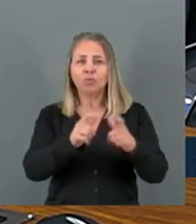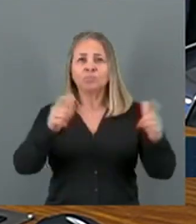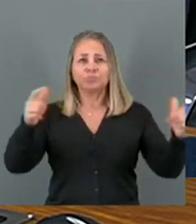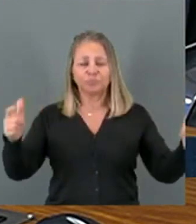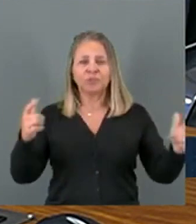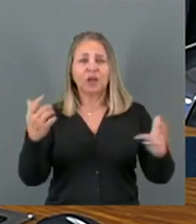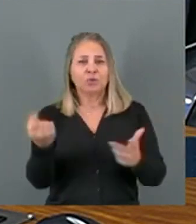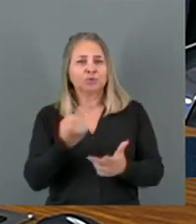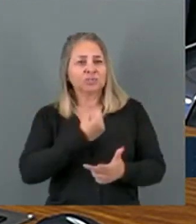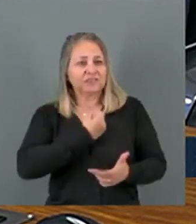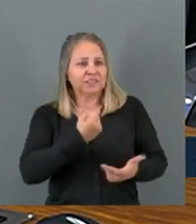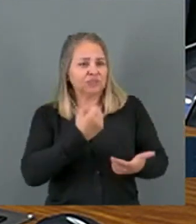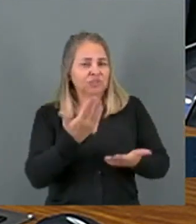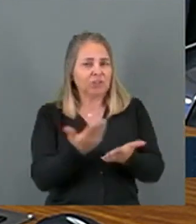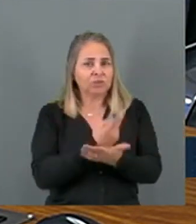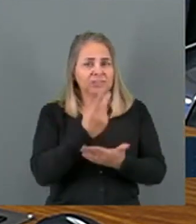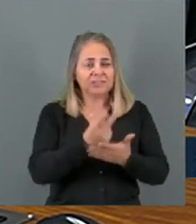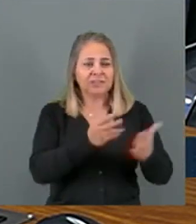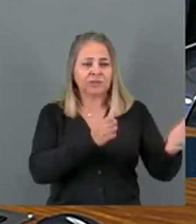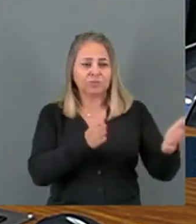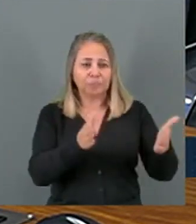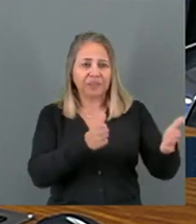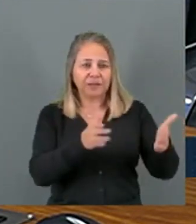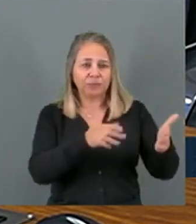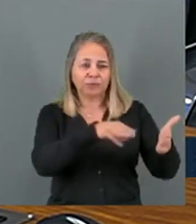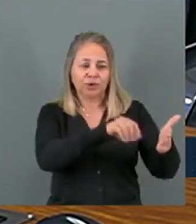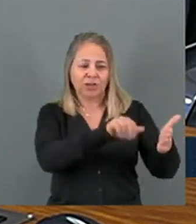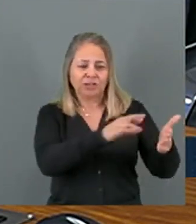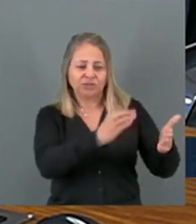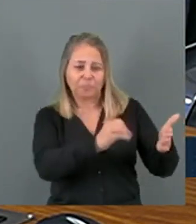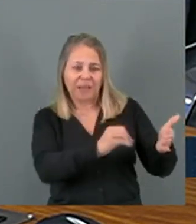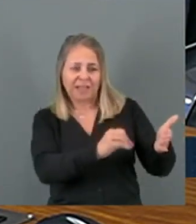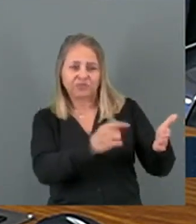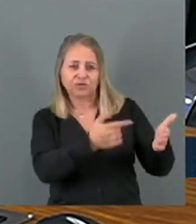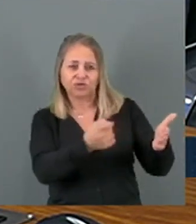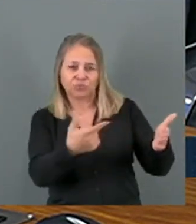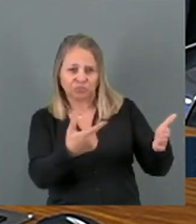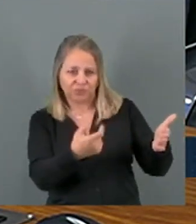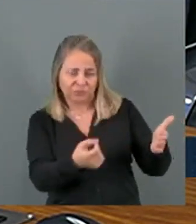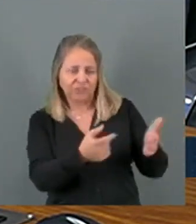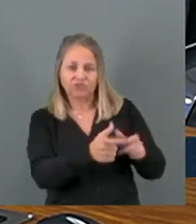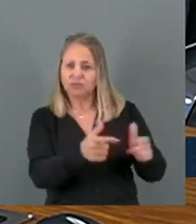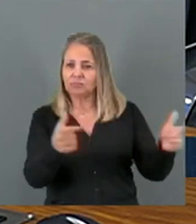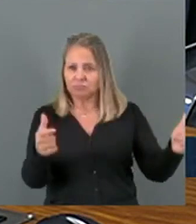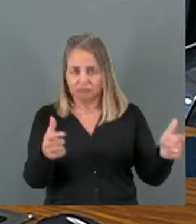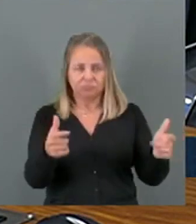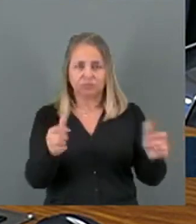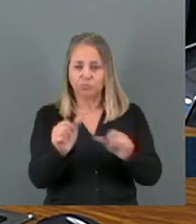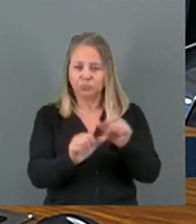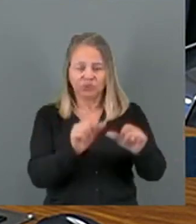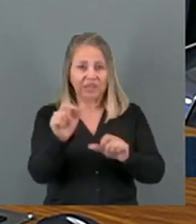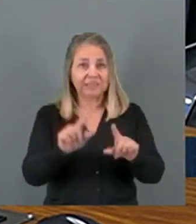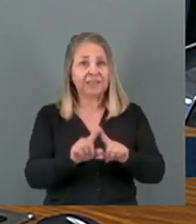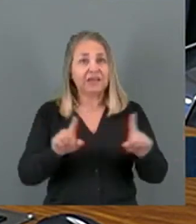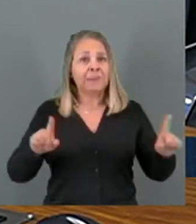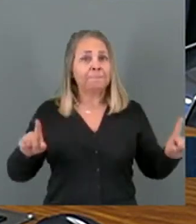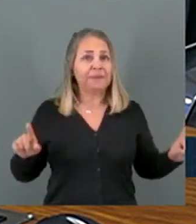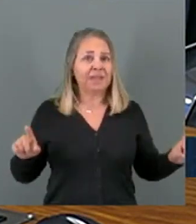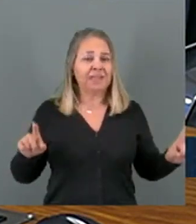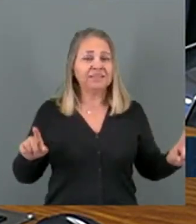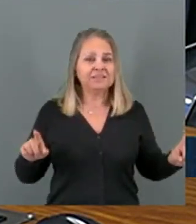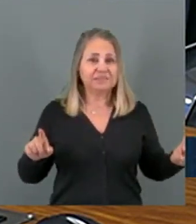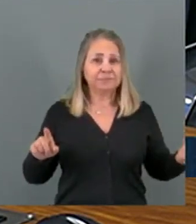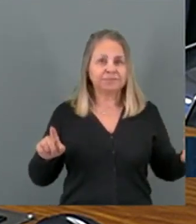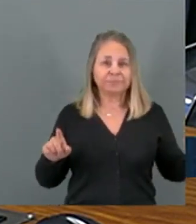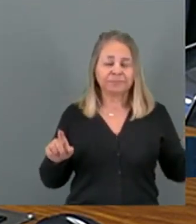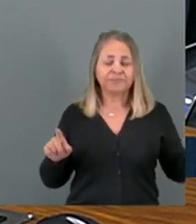de 2020 não mudou, permaneceu a mesma, em torno de 11.300 pessoas. Porém, houve essa